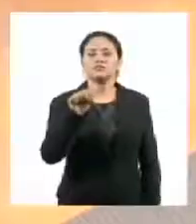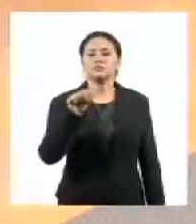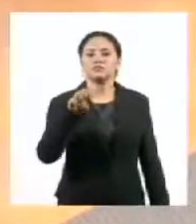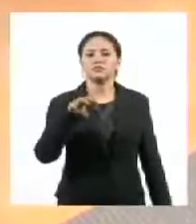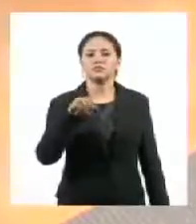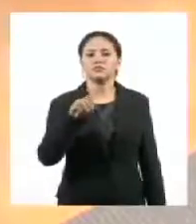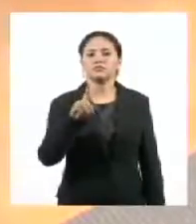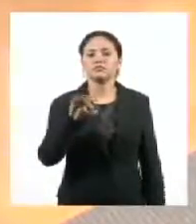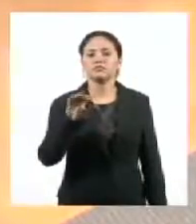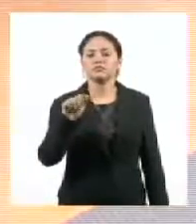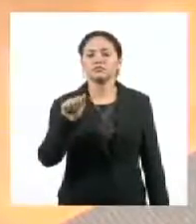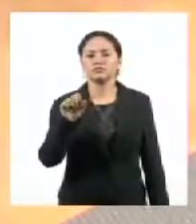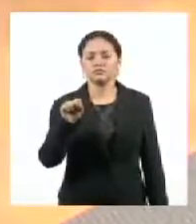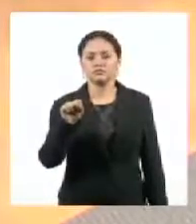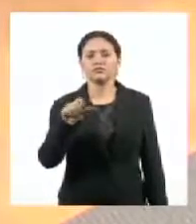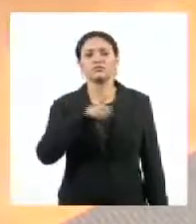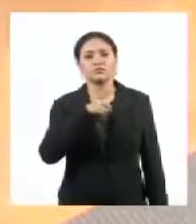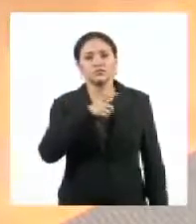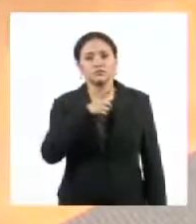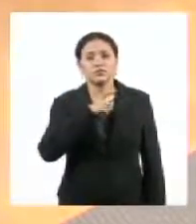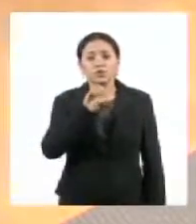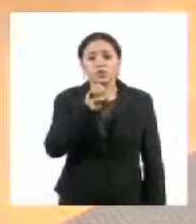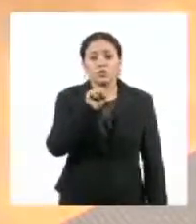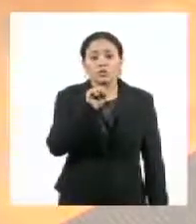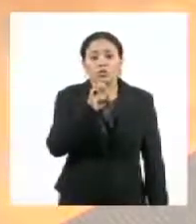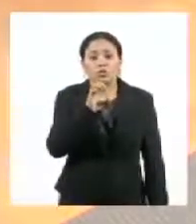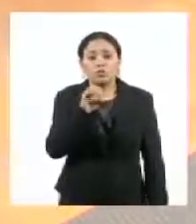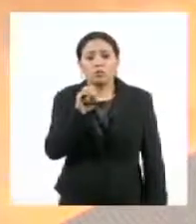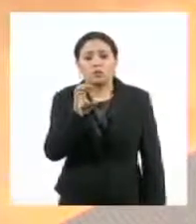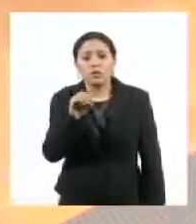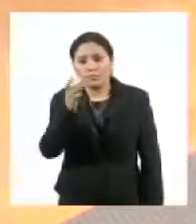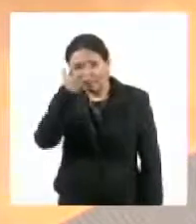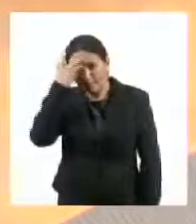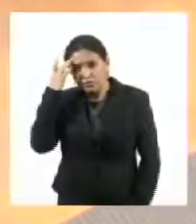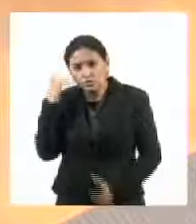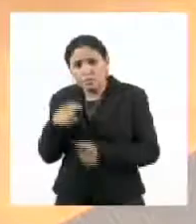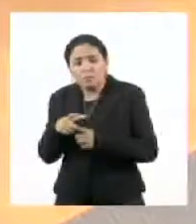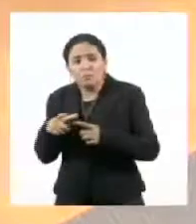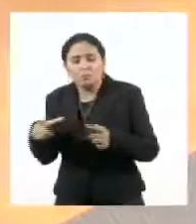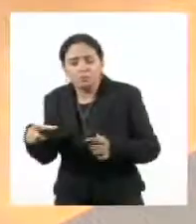Uma audiência que, eu confesso aos senhores, no início meio que tumultuada.